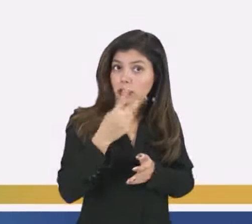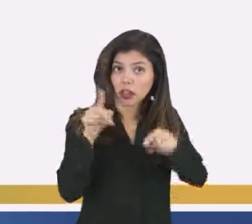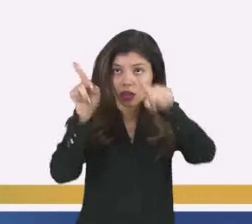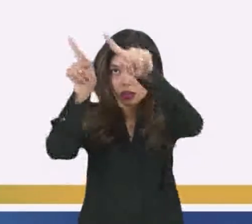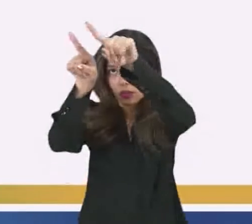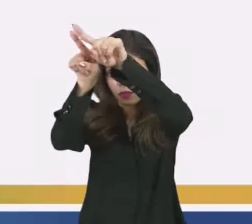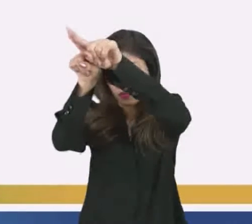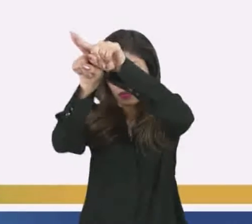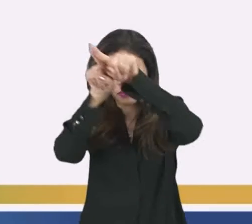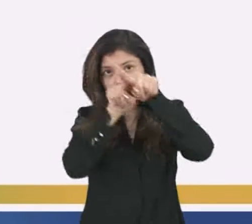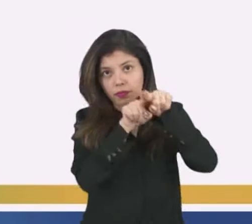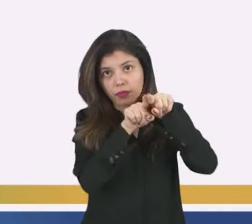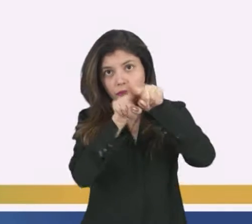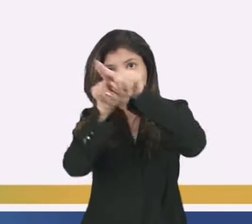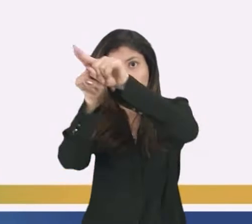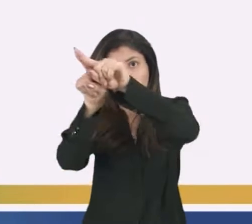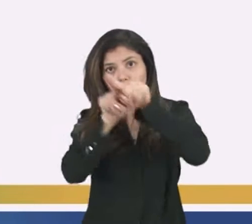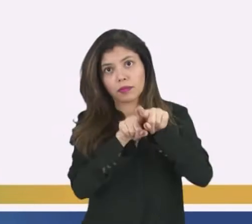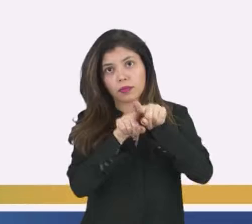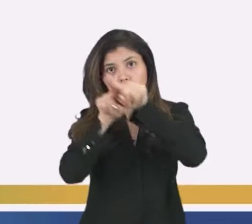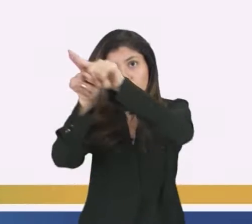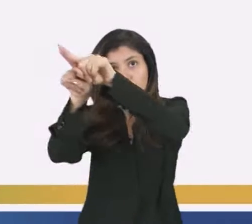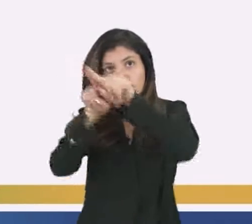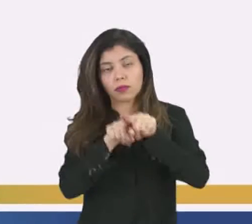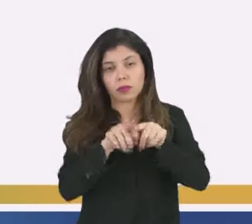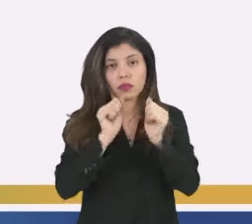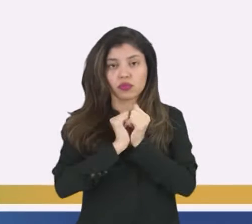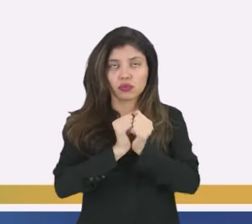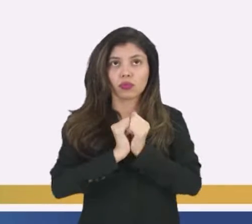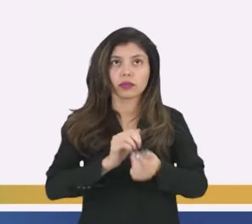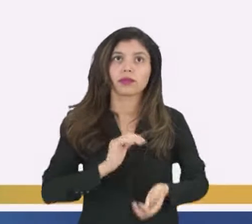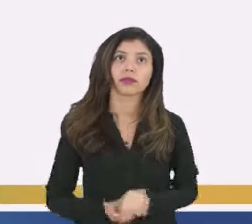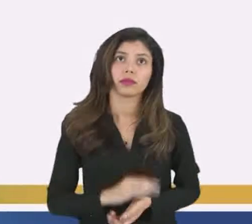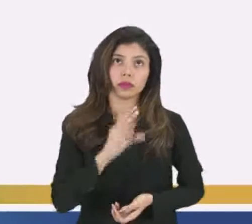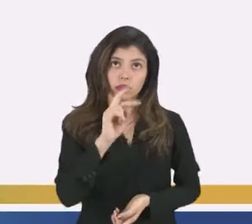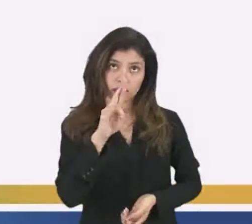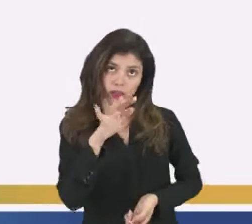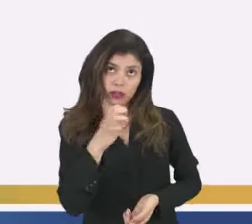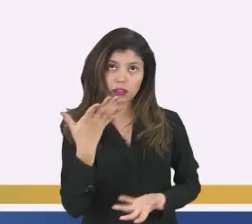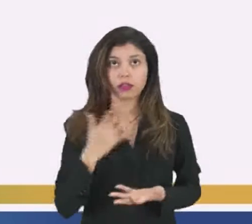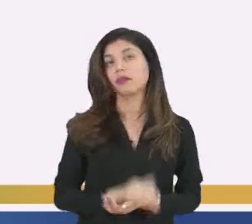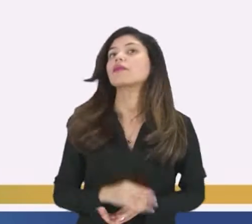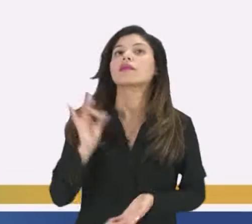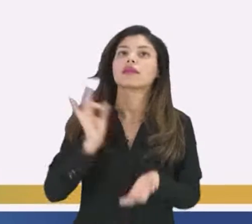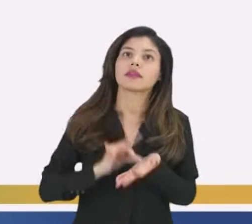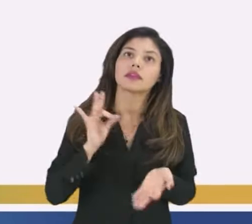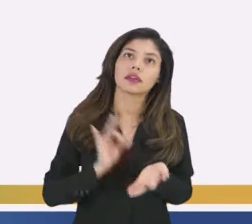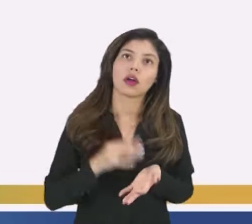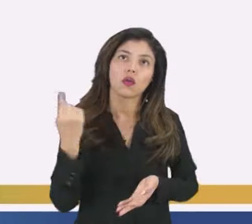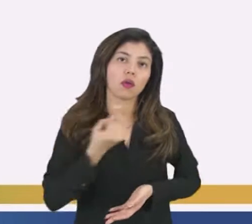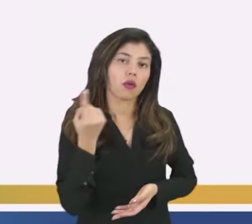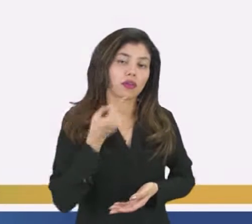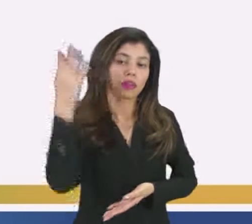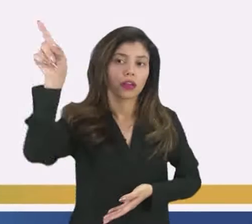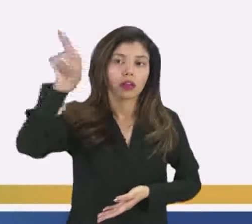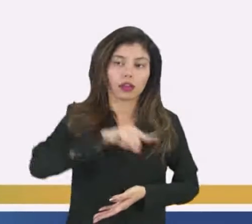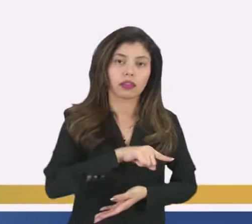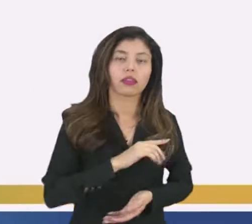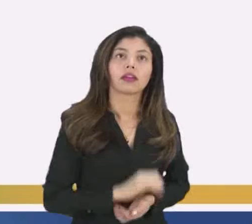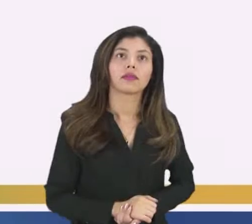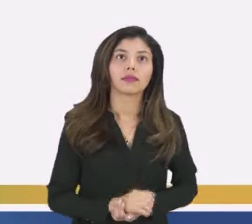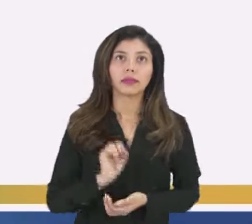uma coincidiu com a outra, ficou uma em cima da outra, tá? Então, elas são coincidentes, na realidade, mostram uma única reta, ou